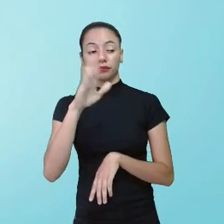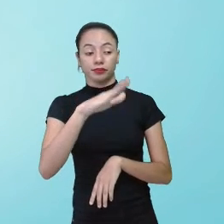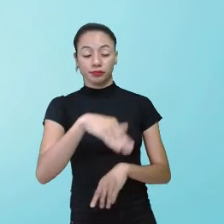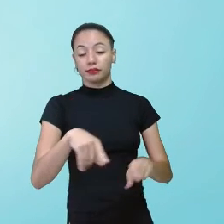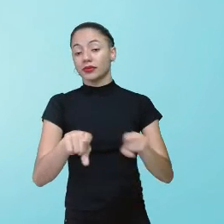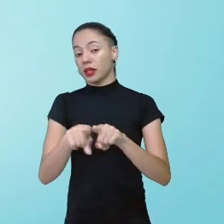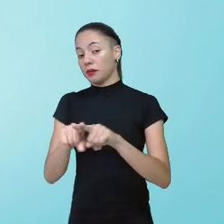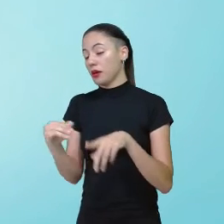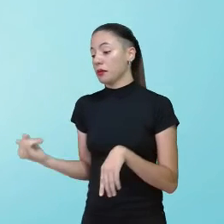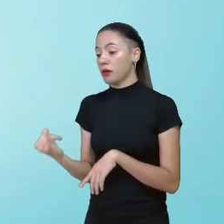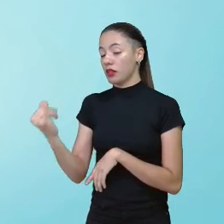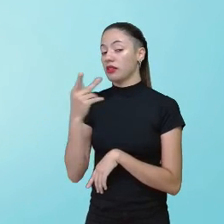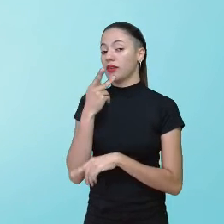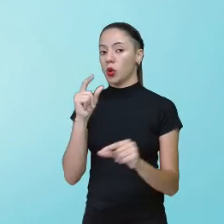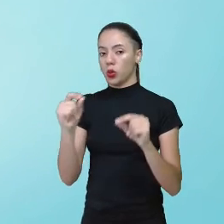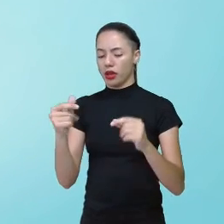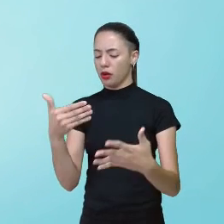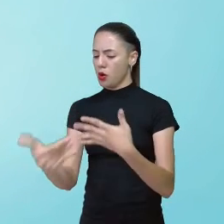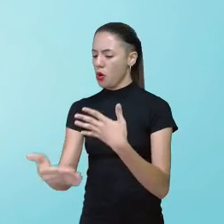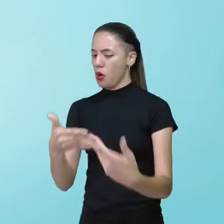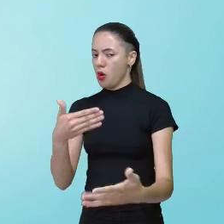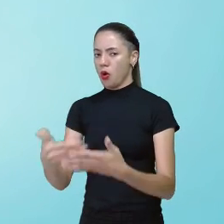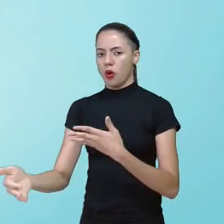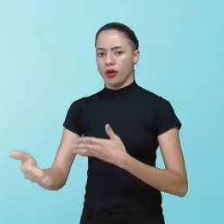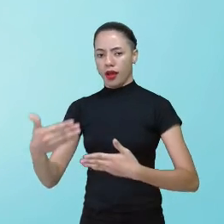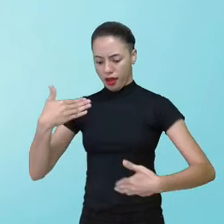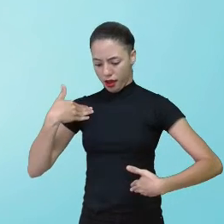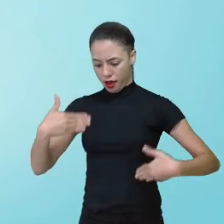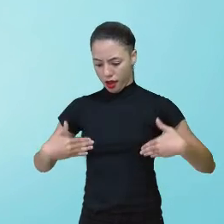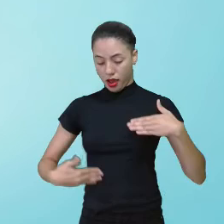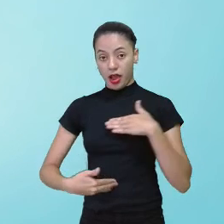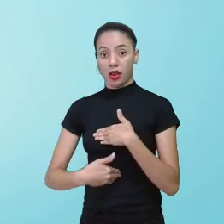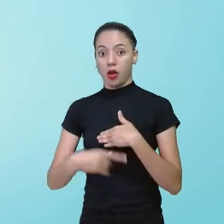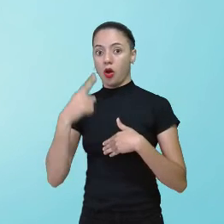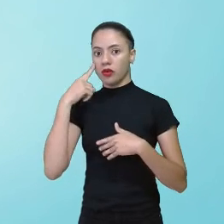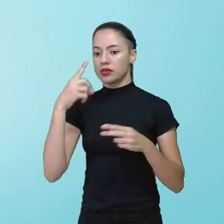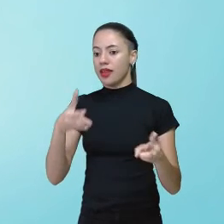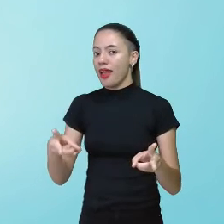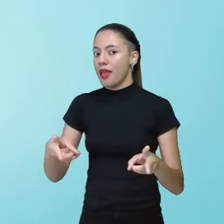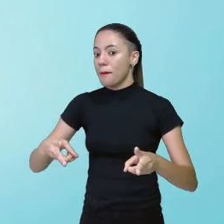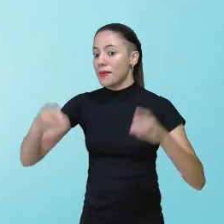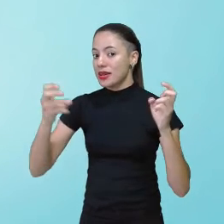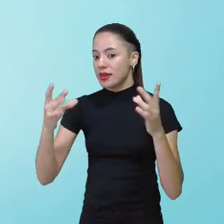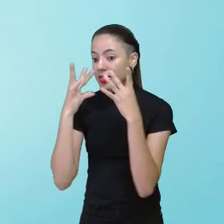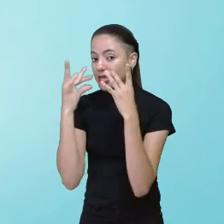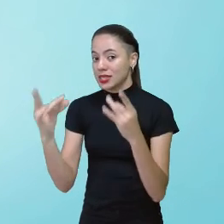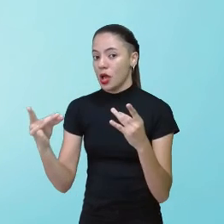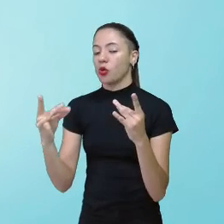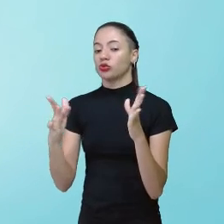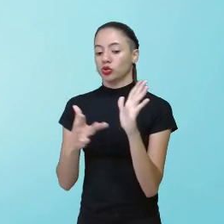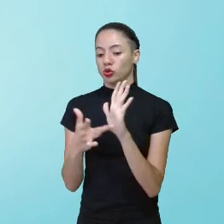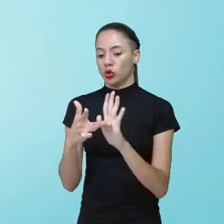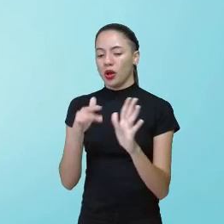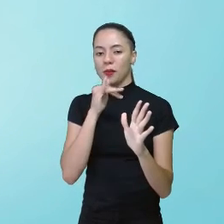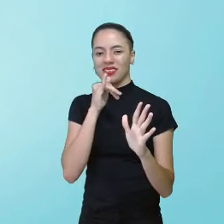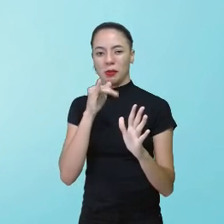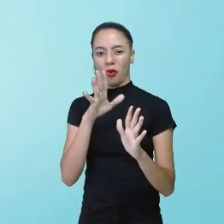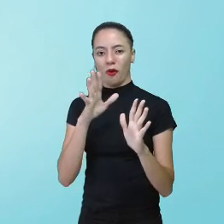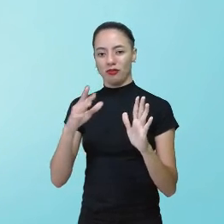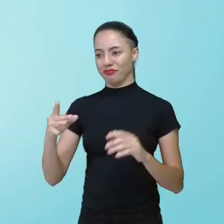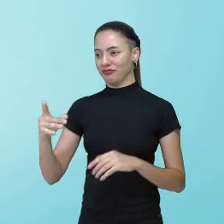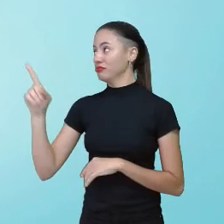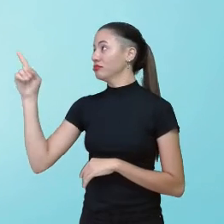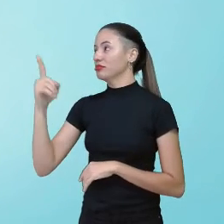minha gente, que qualquer lugar do seu corpo que você tem que prestar atenção ao toque. Não é porque aqui tá verde, né, que tá tudo bem uma